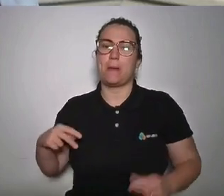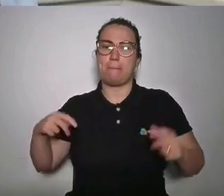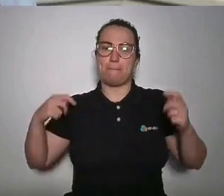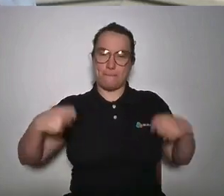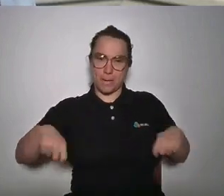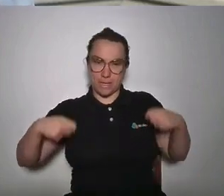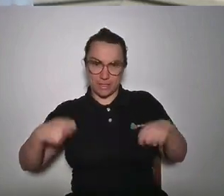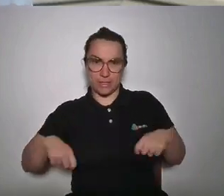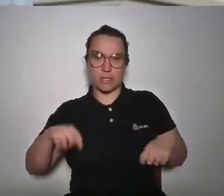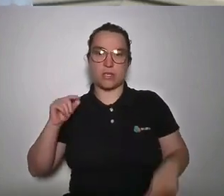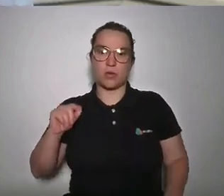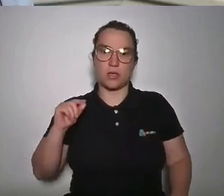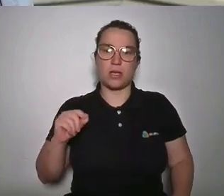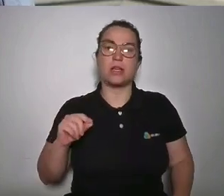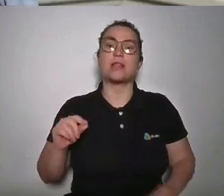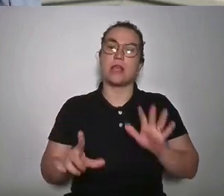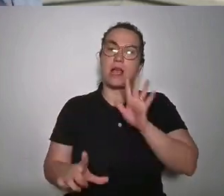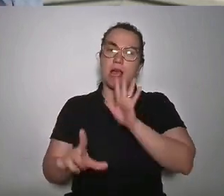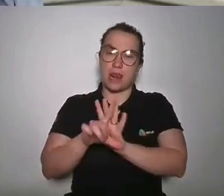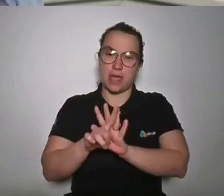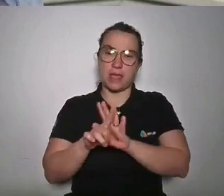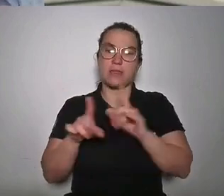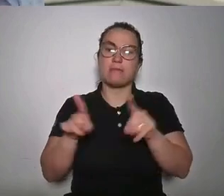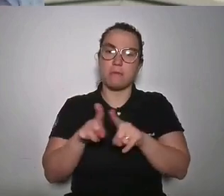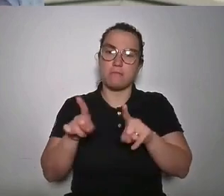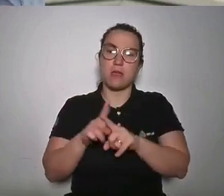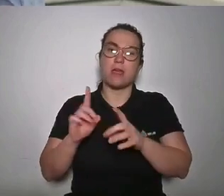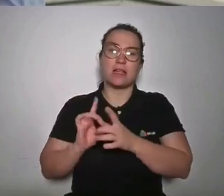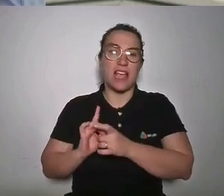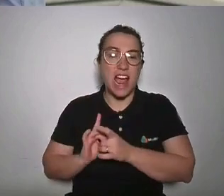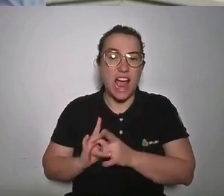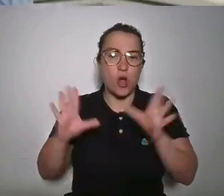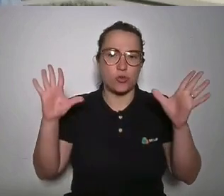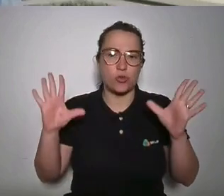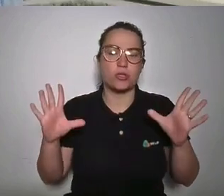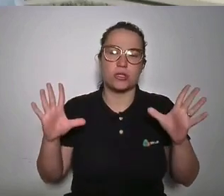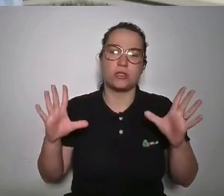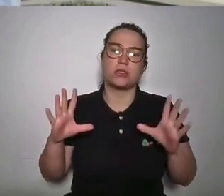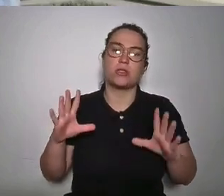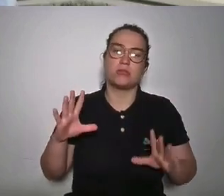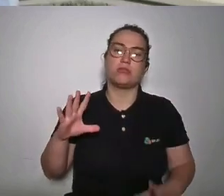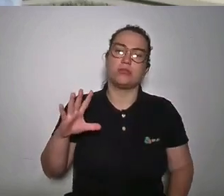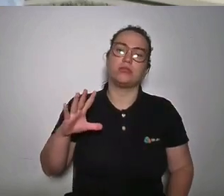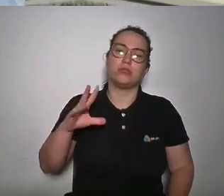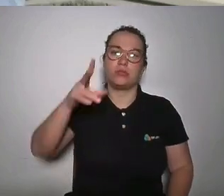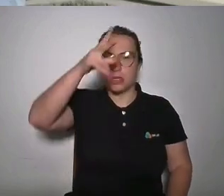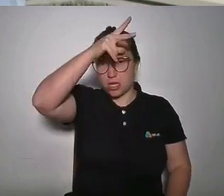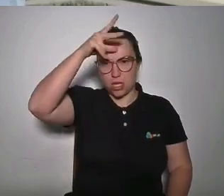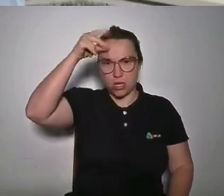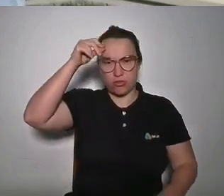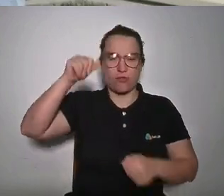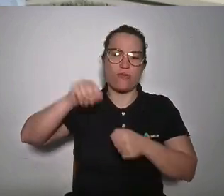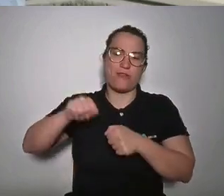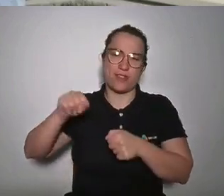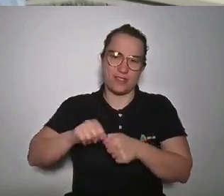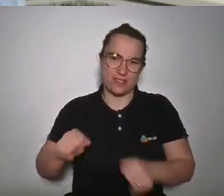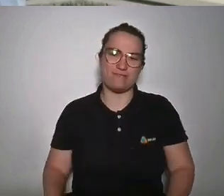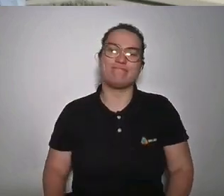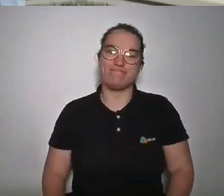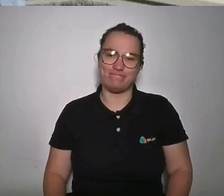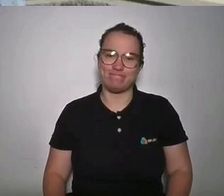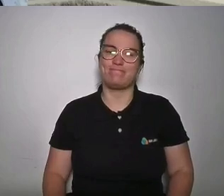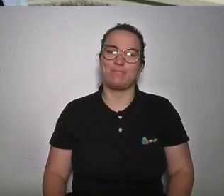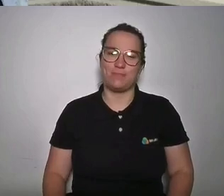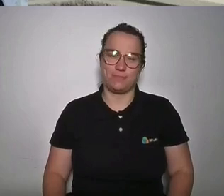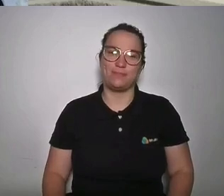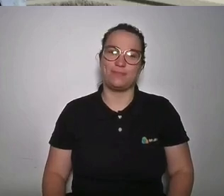fazer, ter uma lei também que autorize o executivo a fazer. Então, não basta...